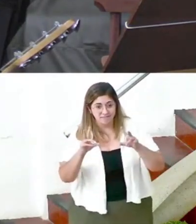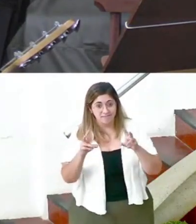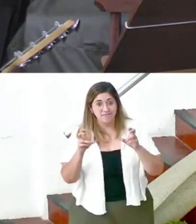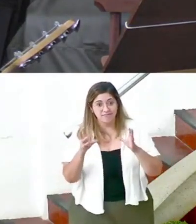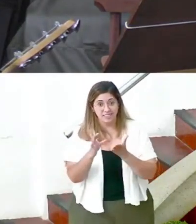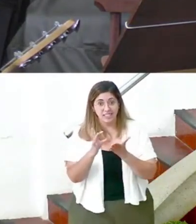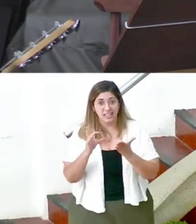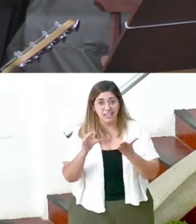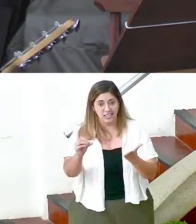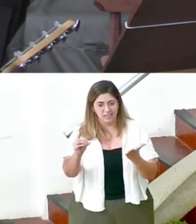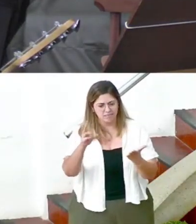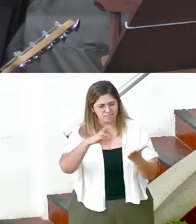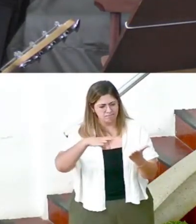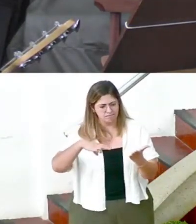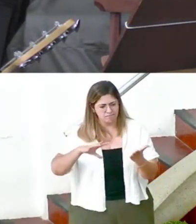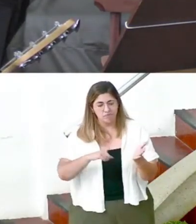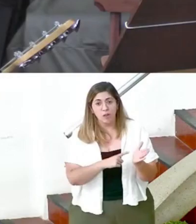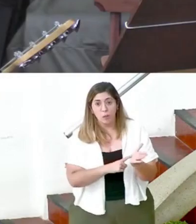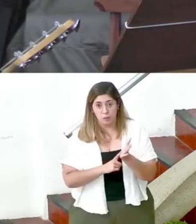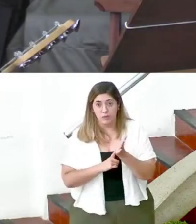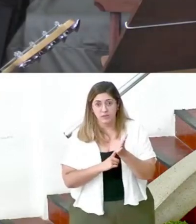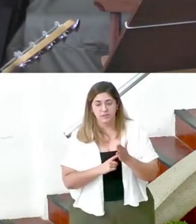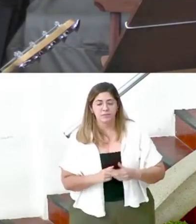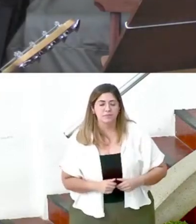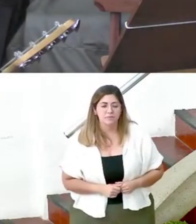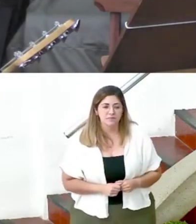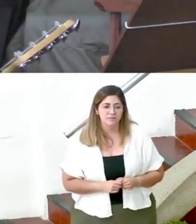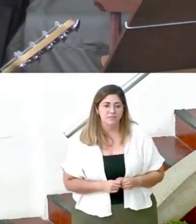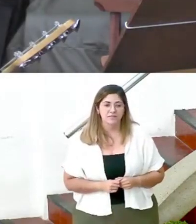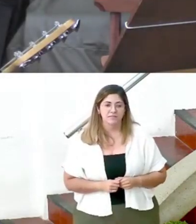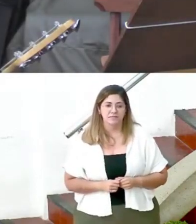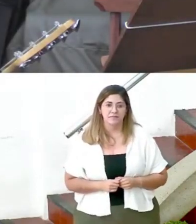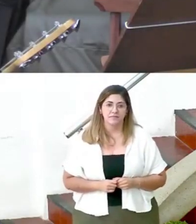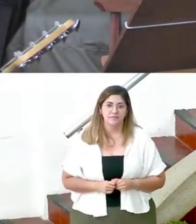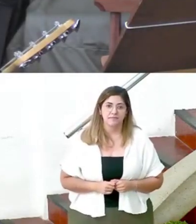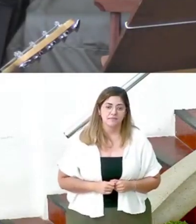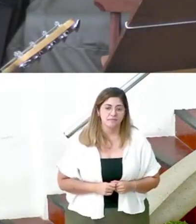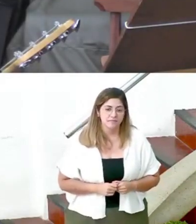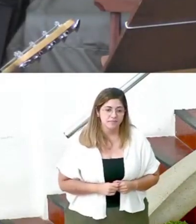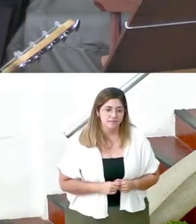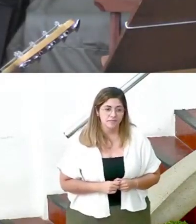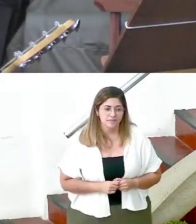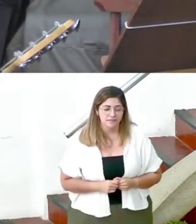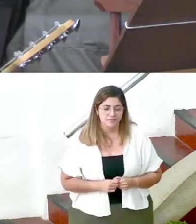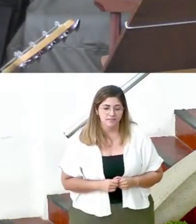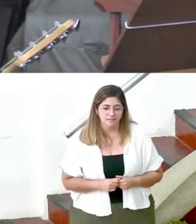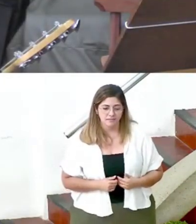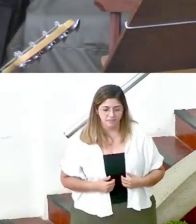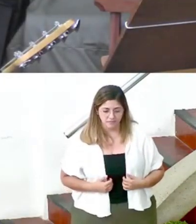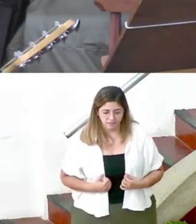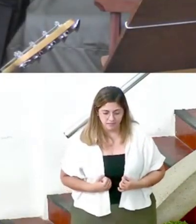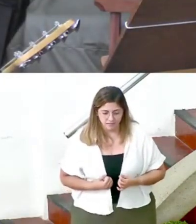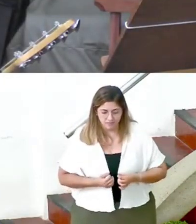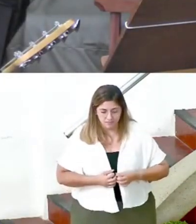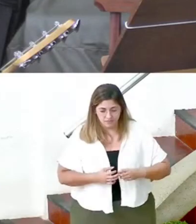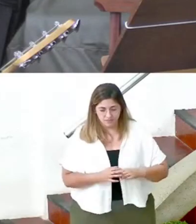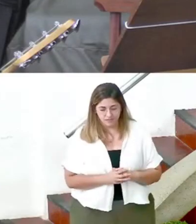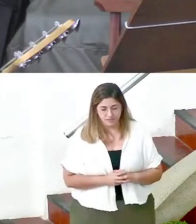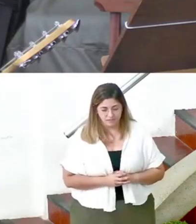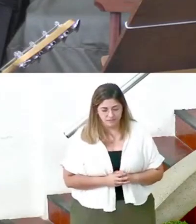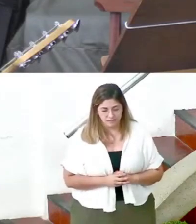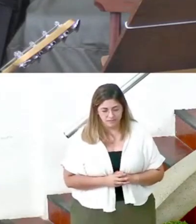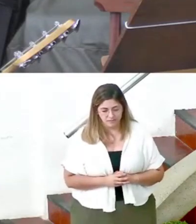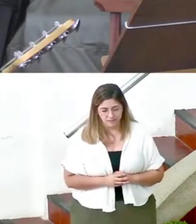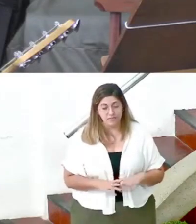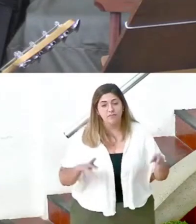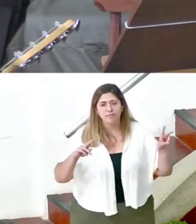ajuda nessas duas ideias, ou na explicação dessas duas ideias. Então está escrito assim: irmãos, reparai pois